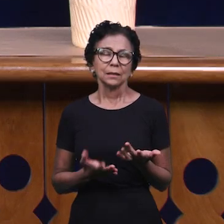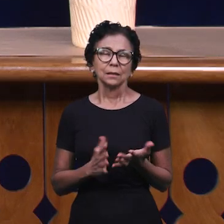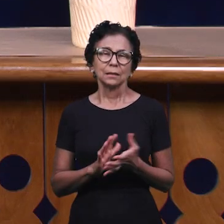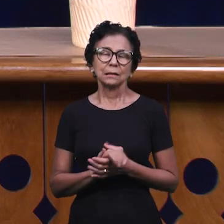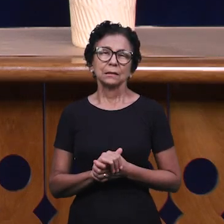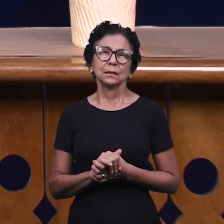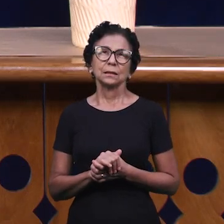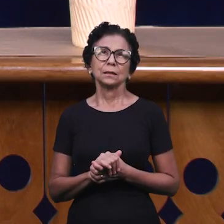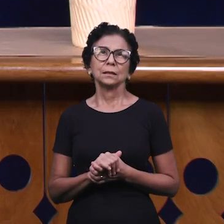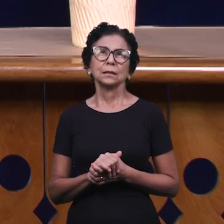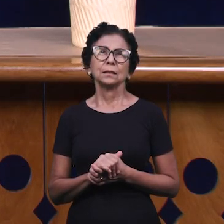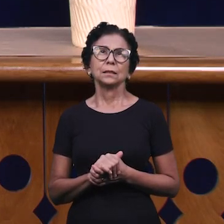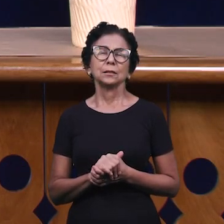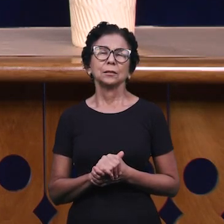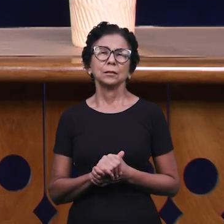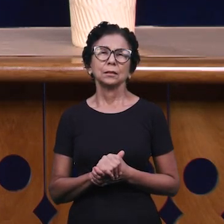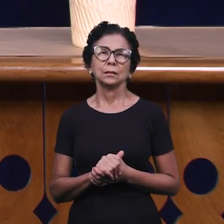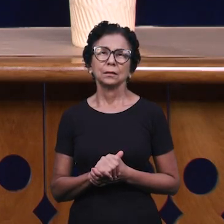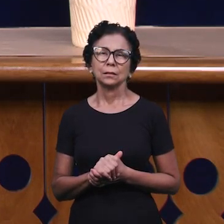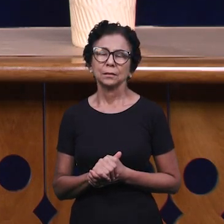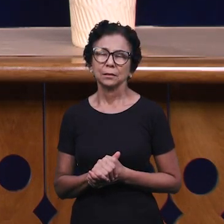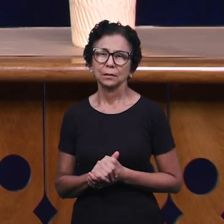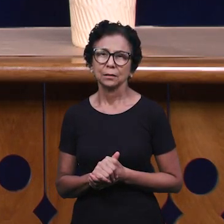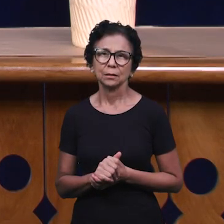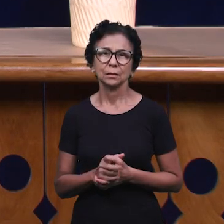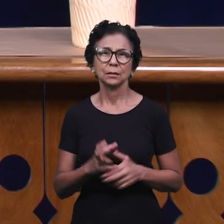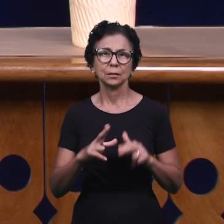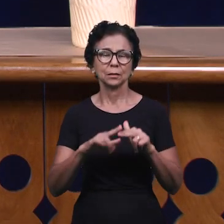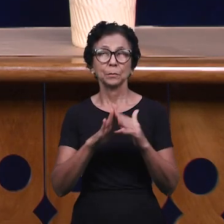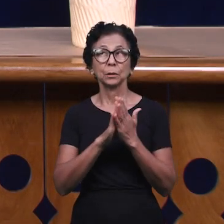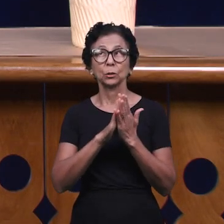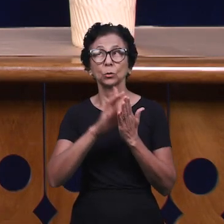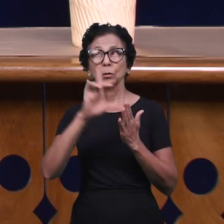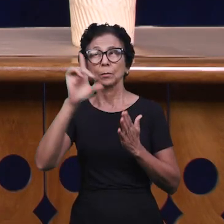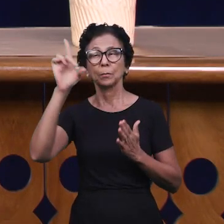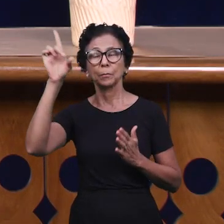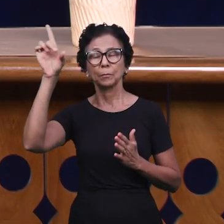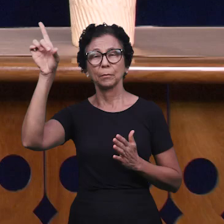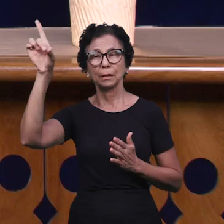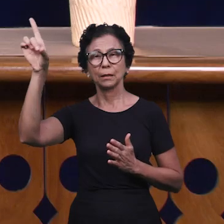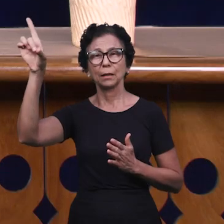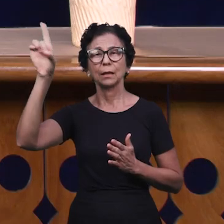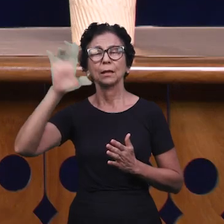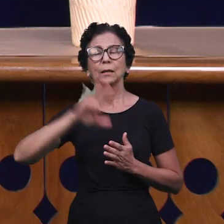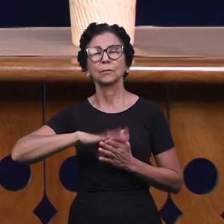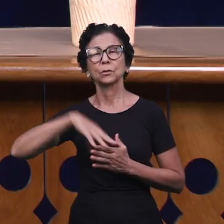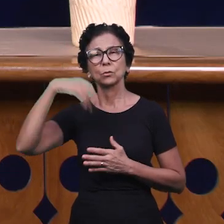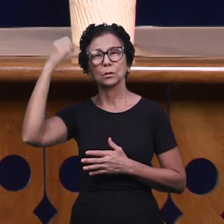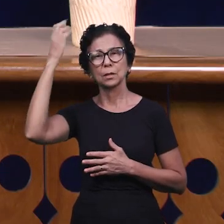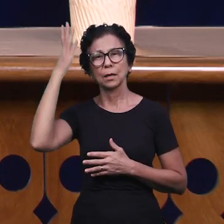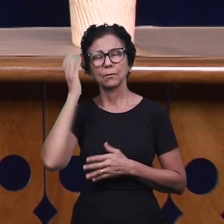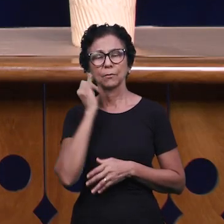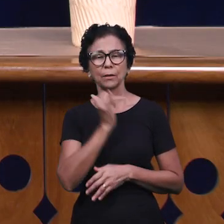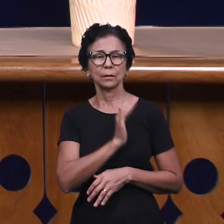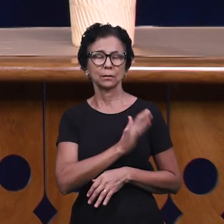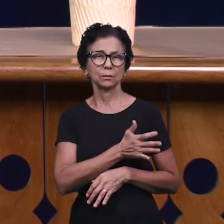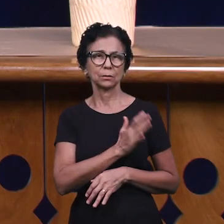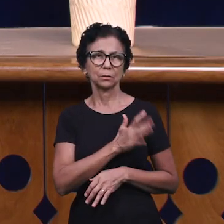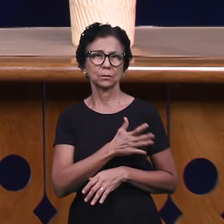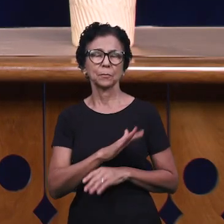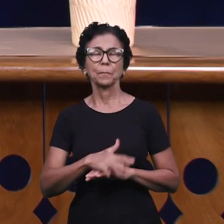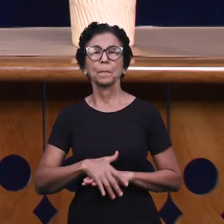Senhor, através da qual o Senhor não cessa de se revelar a nós. Te louvamos,